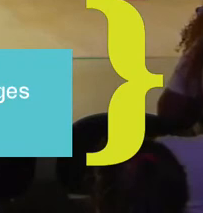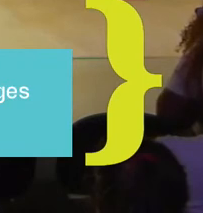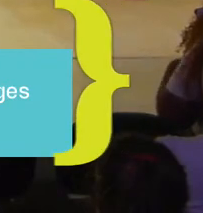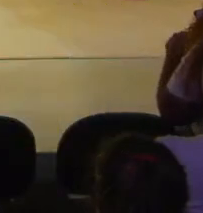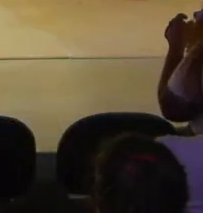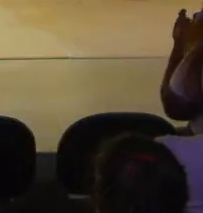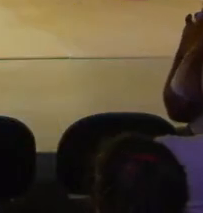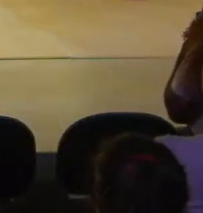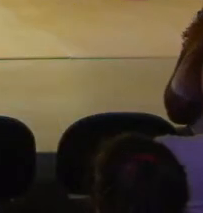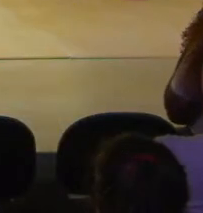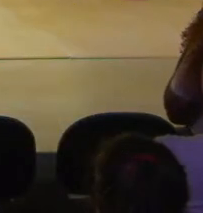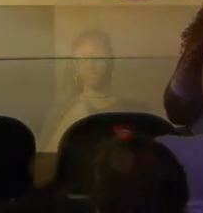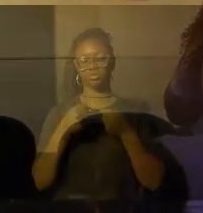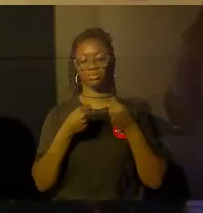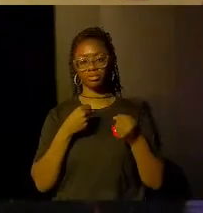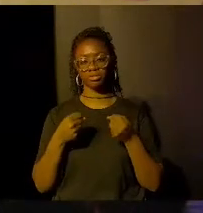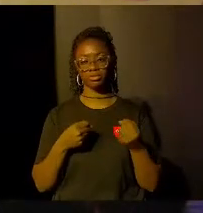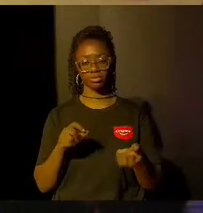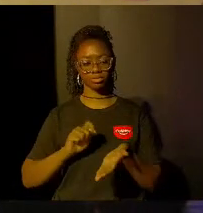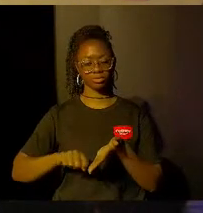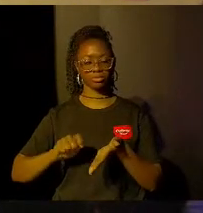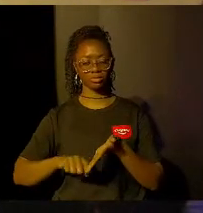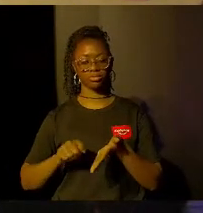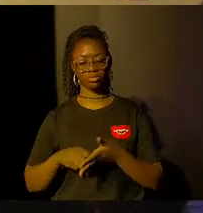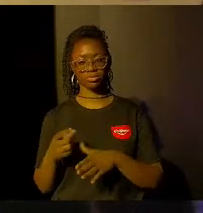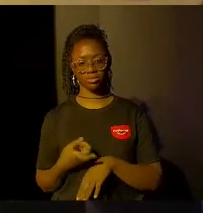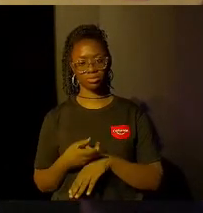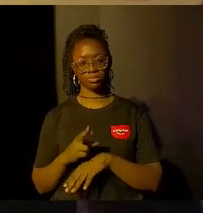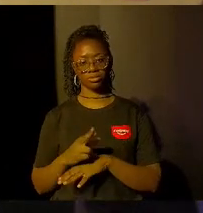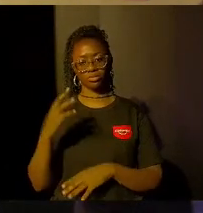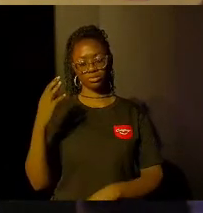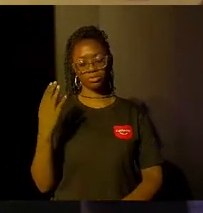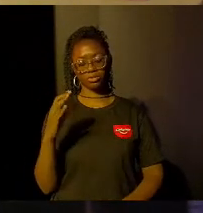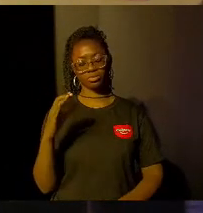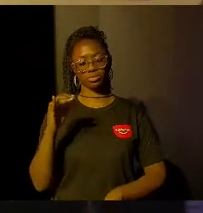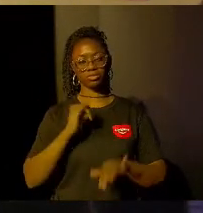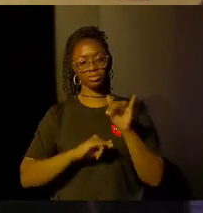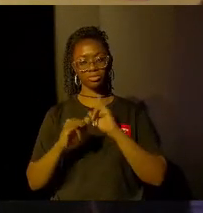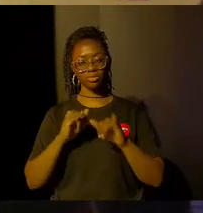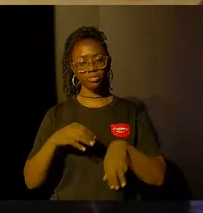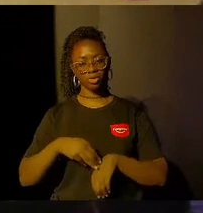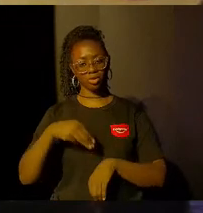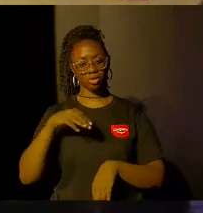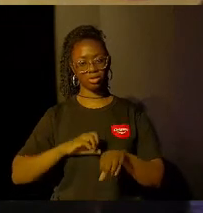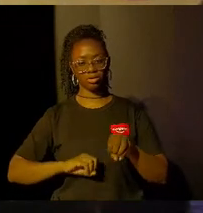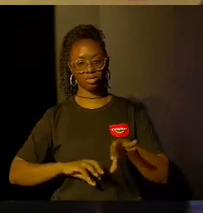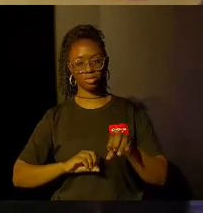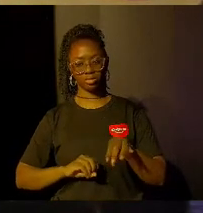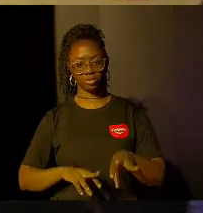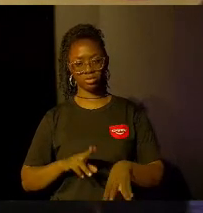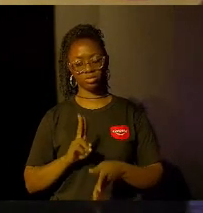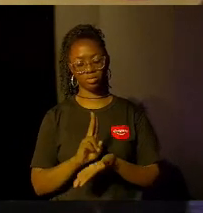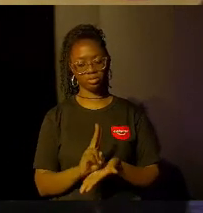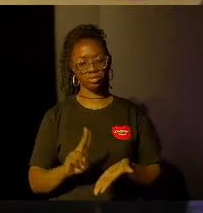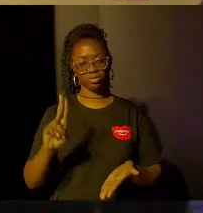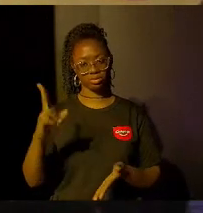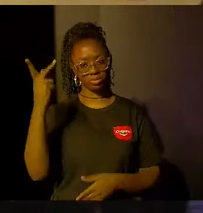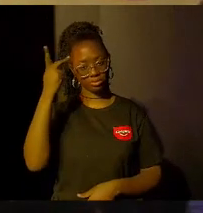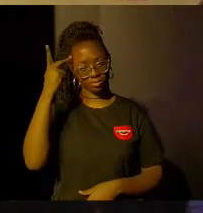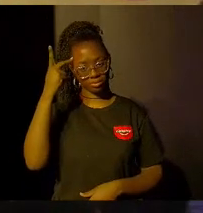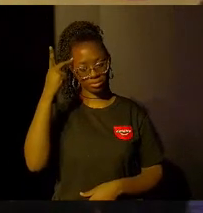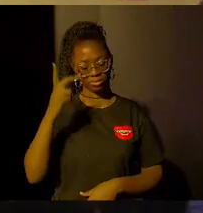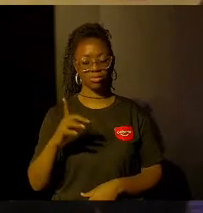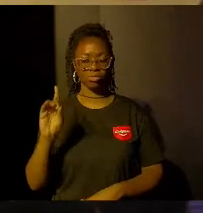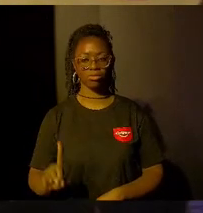é jornalista escritora Doutora em ciência da informação e mestra em educação pela Universidade de São Paulo é